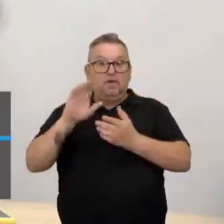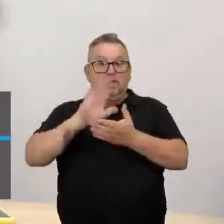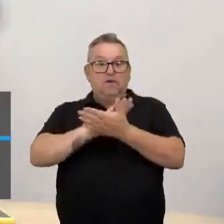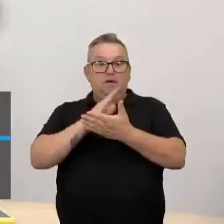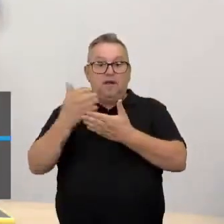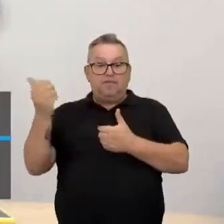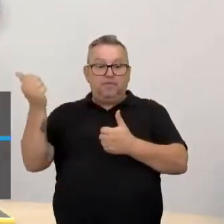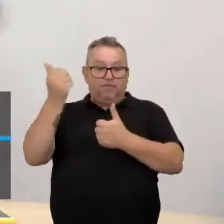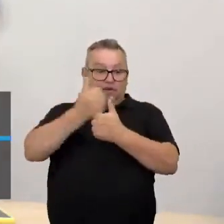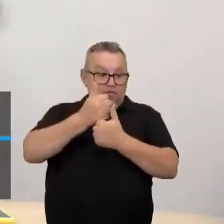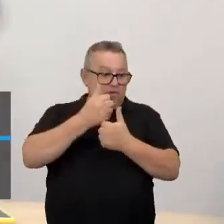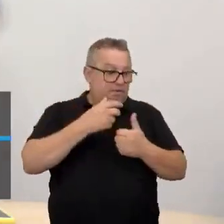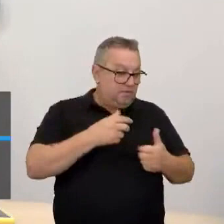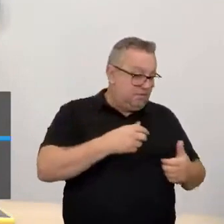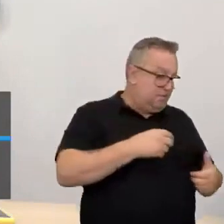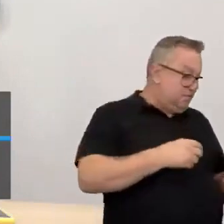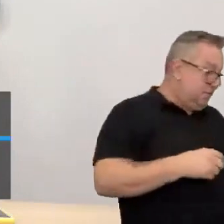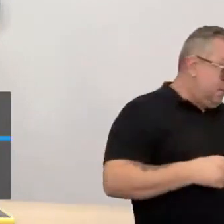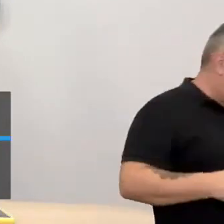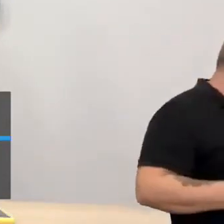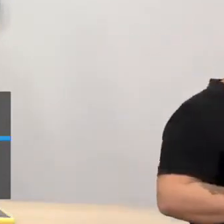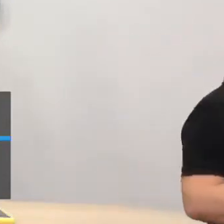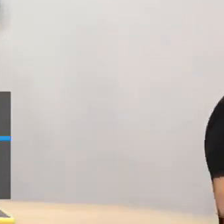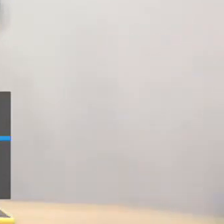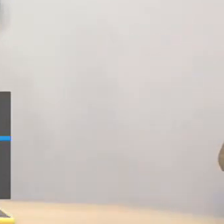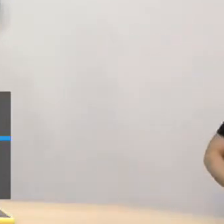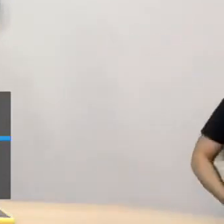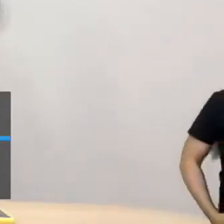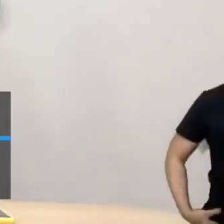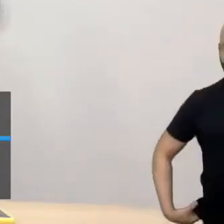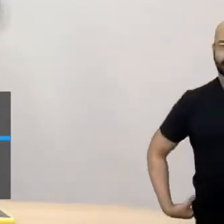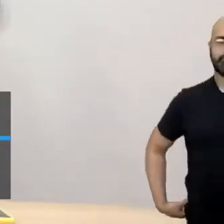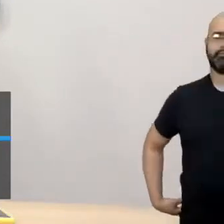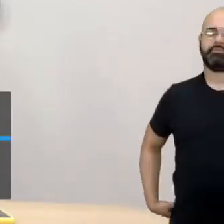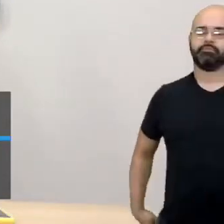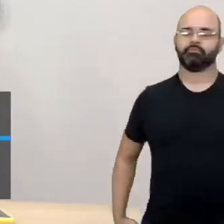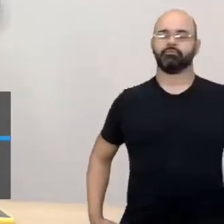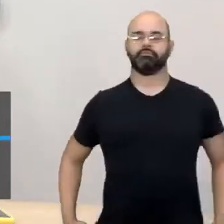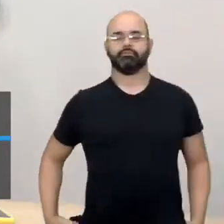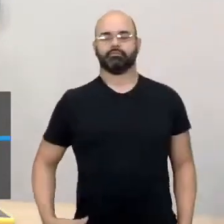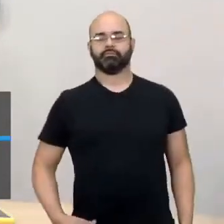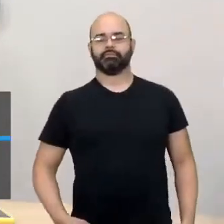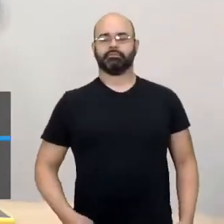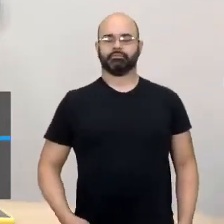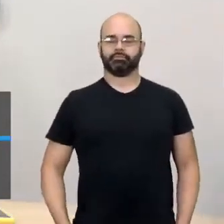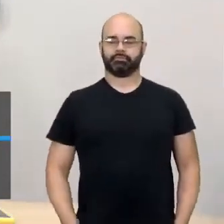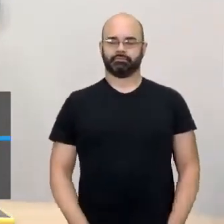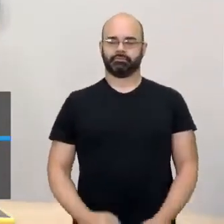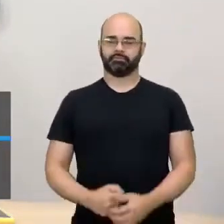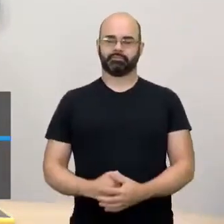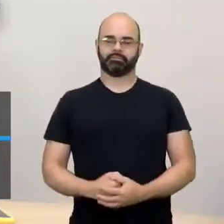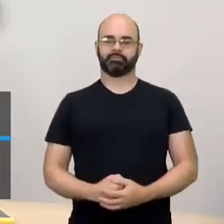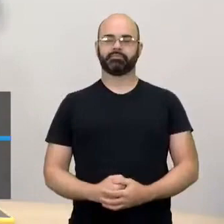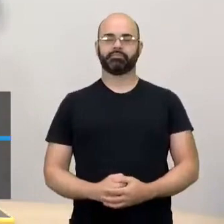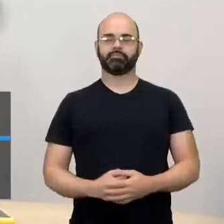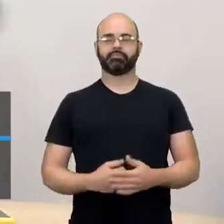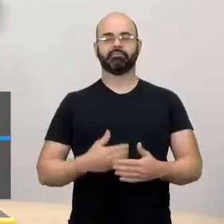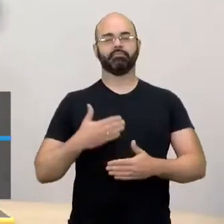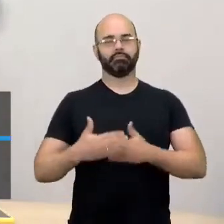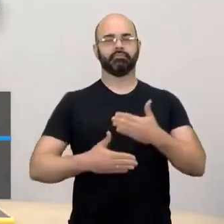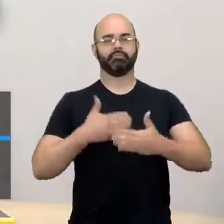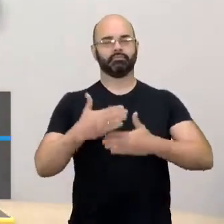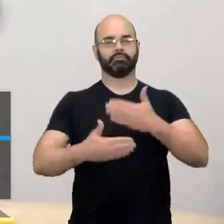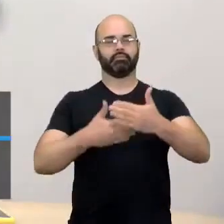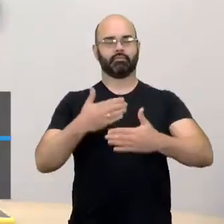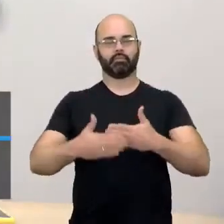Então o contingente africano aumentou bastante e tem ainda a tendência de aumentar por várias e várias